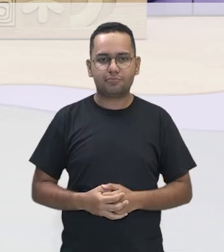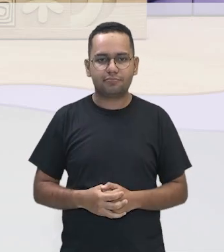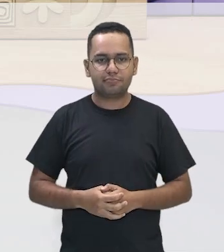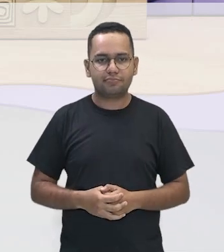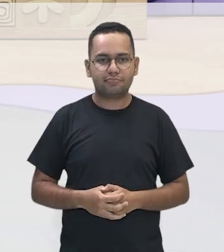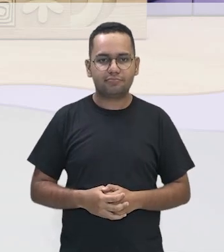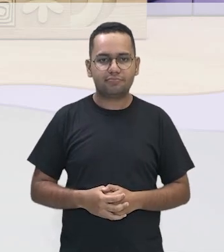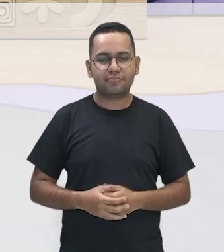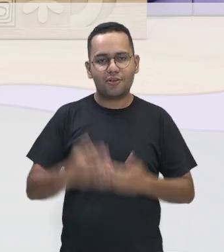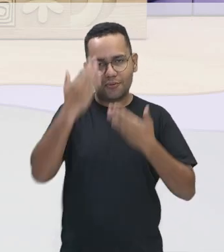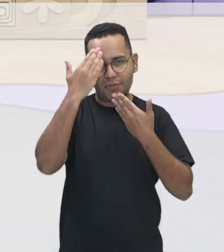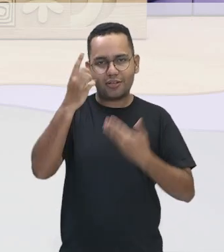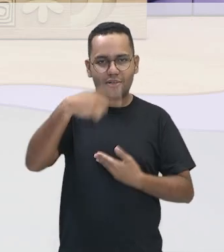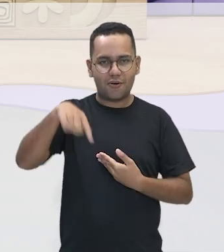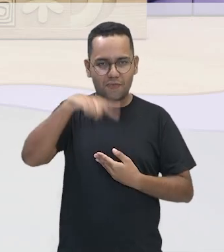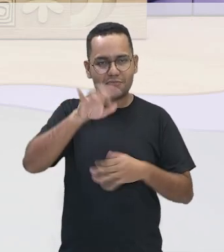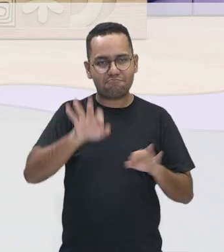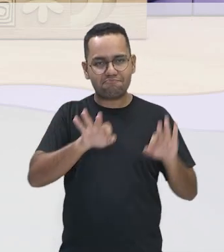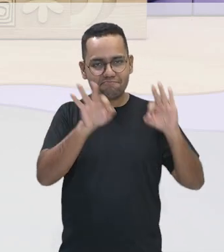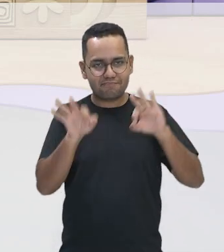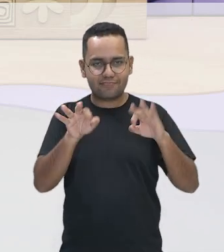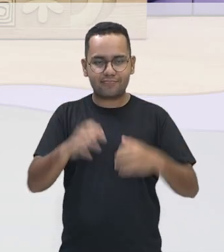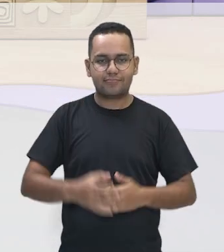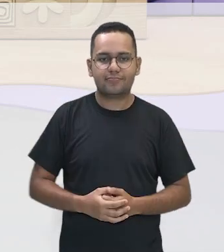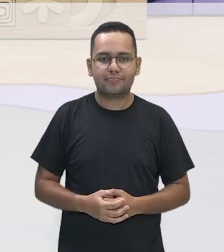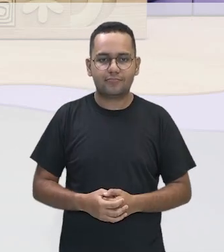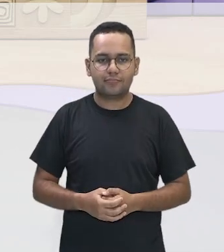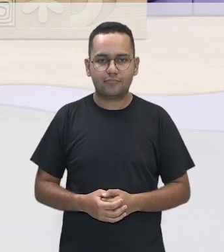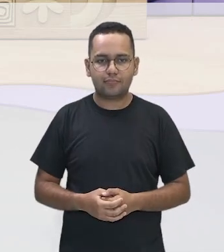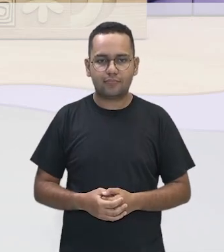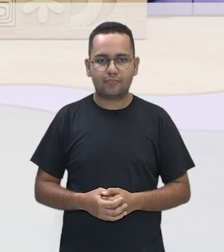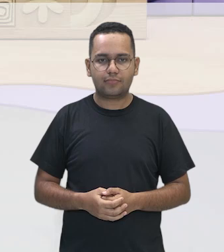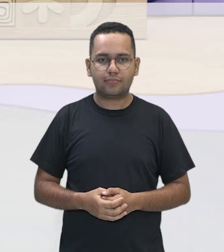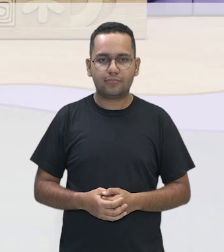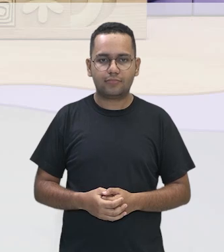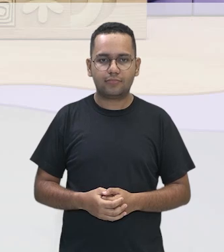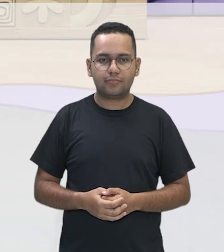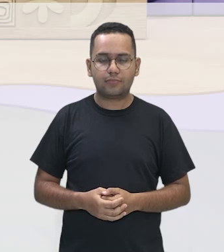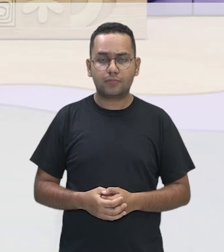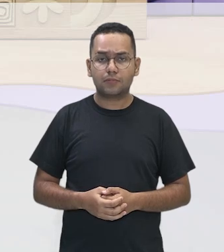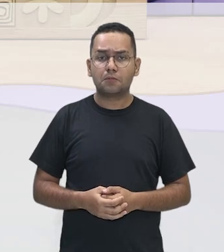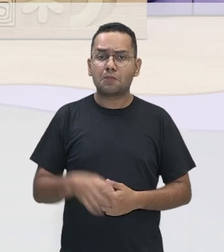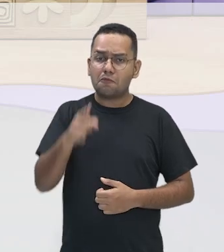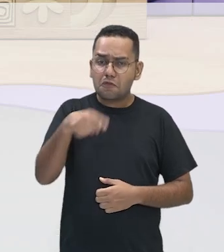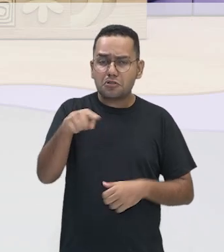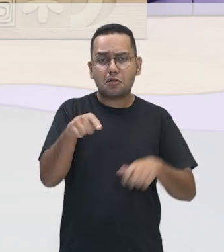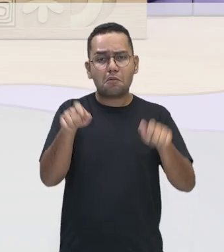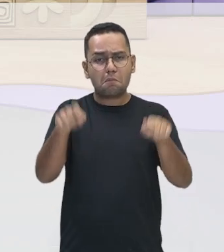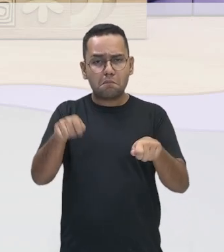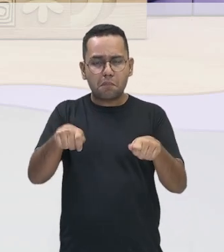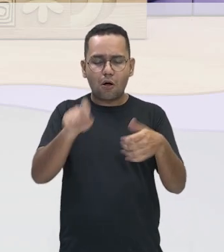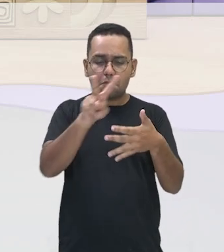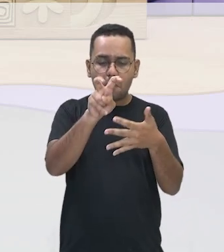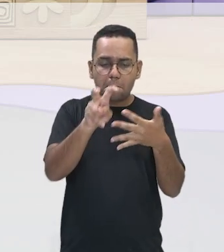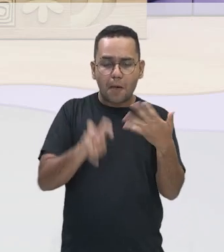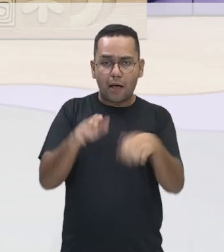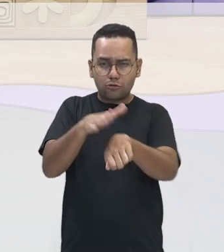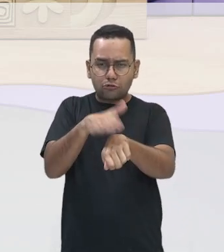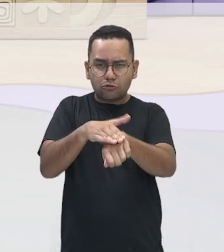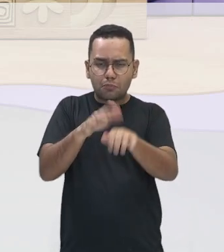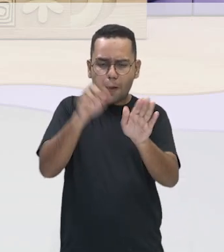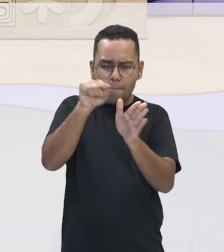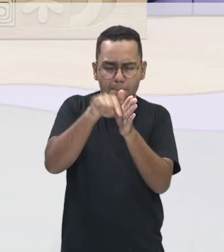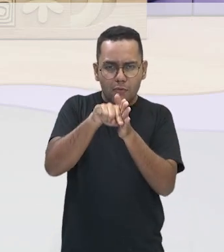nos acompanhou até agora. Quero te convidar para aprofundar esses tópicos e, quem sabe, dar passos